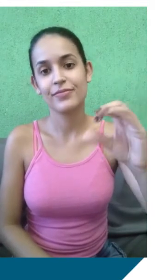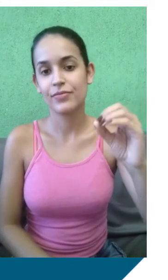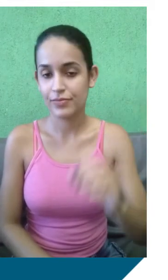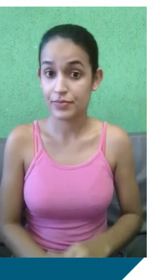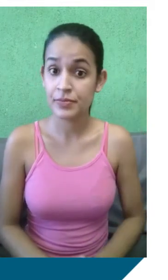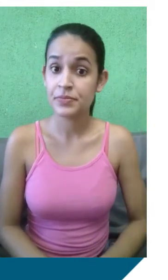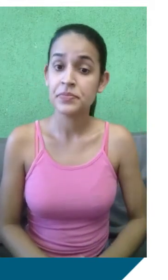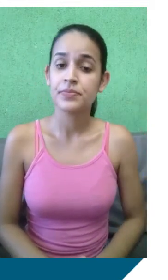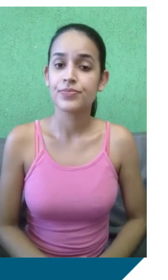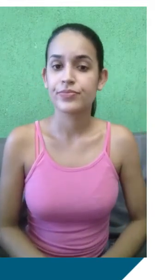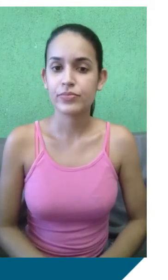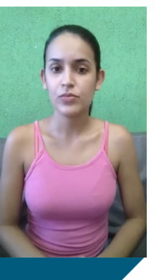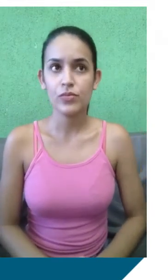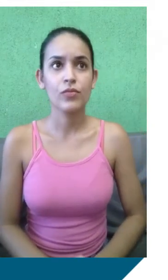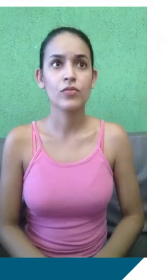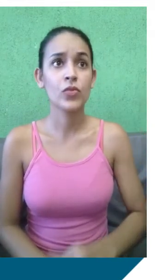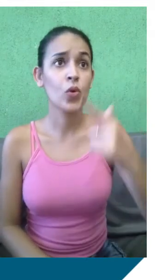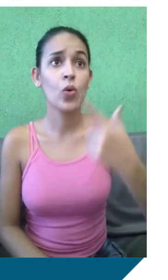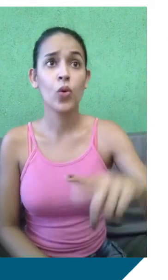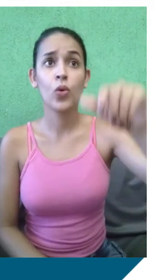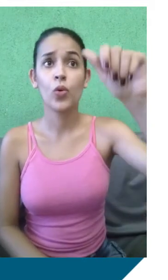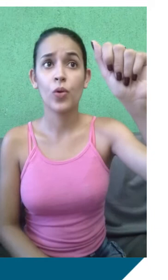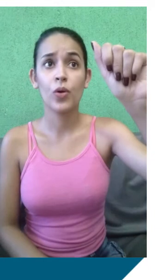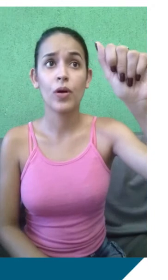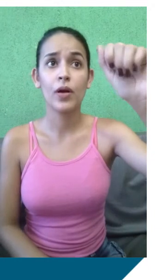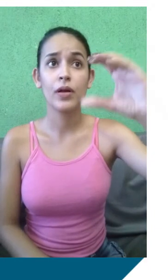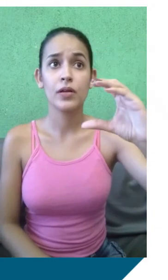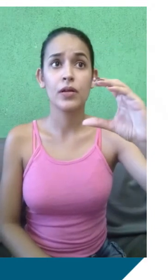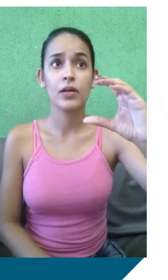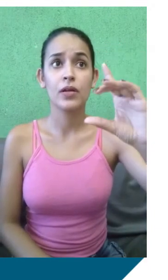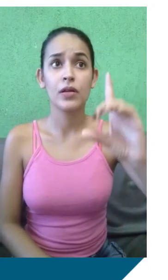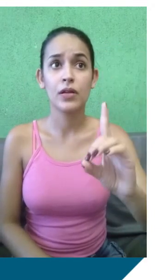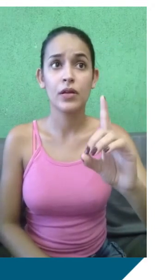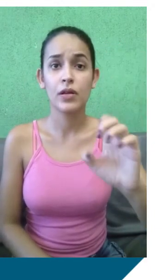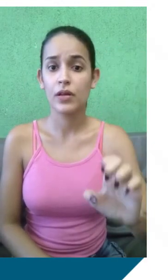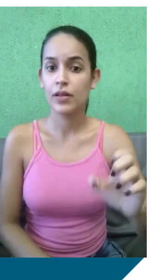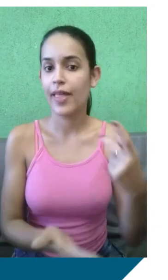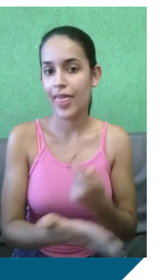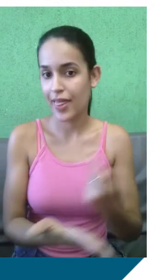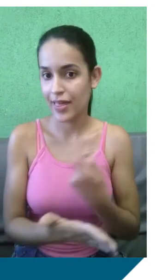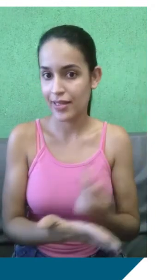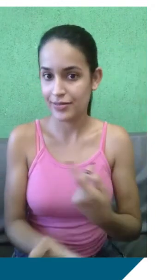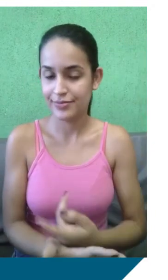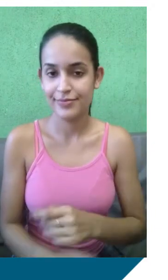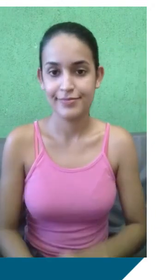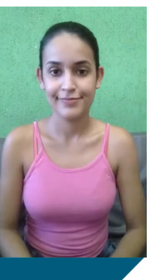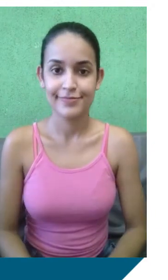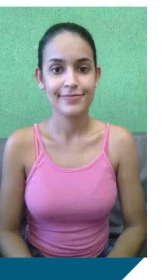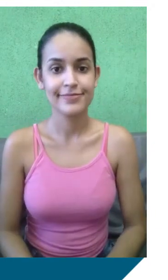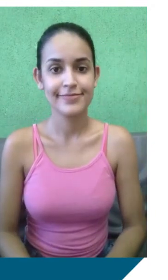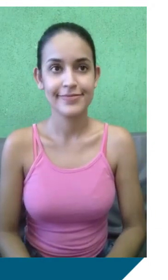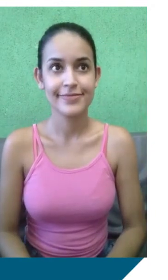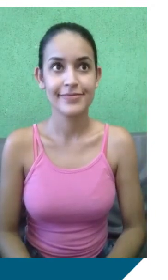opções há características do gênero publicitário preservadas no texto. Logo, não poderiam corresponder à